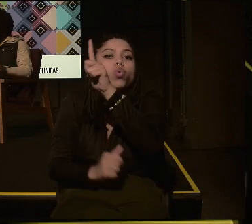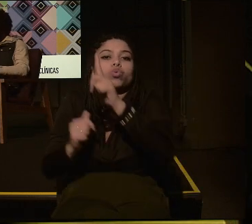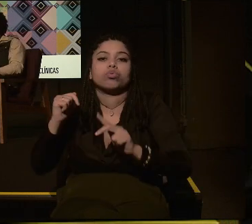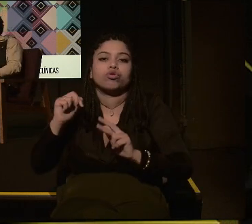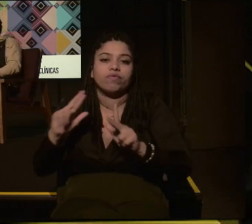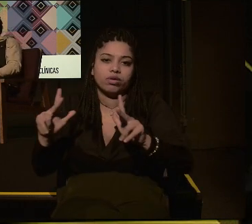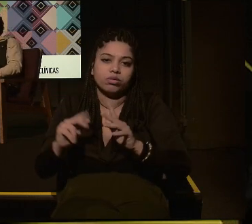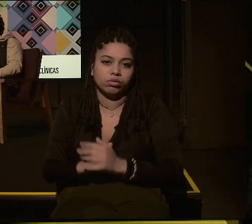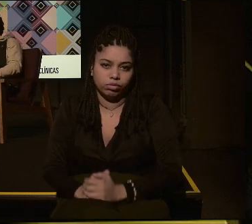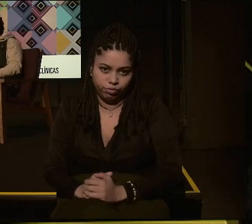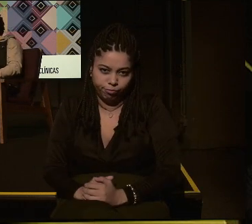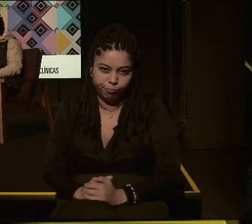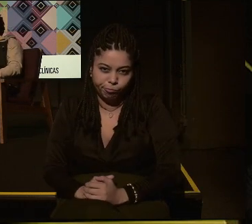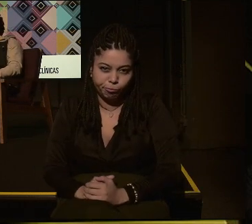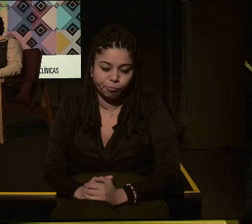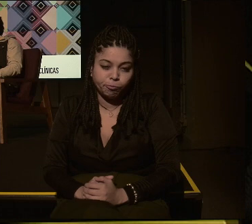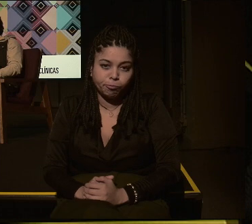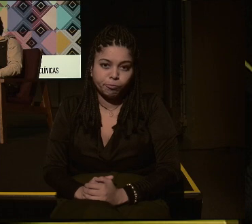a gente